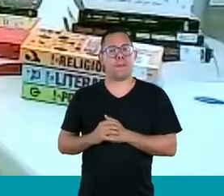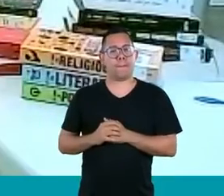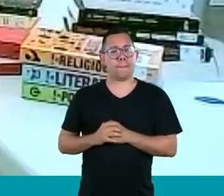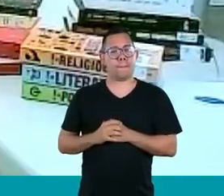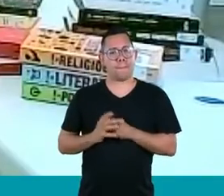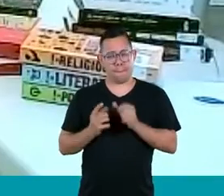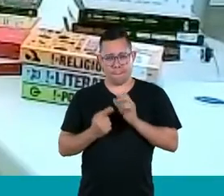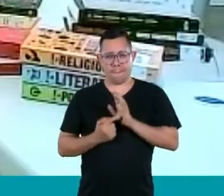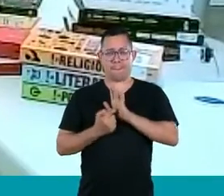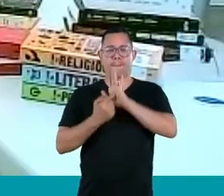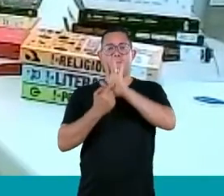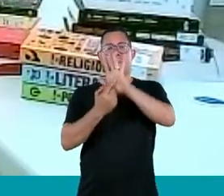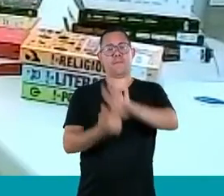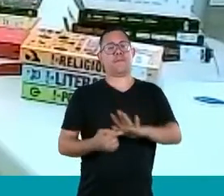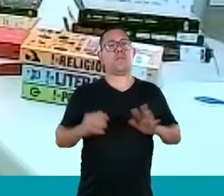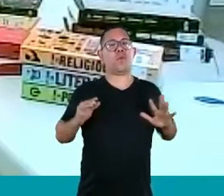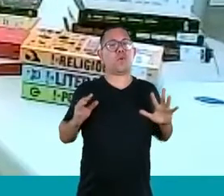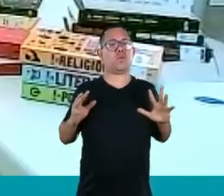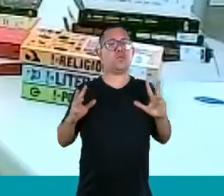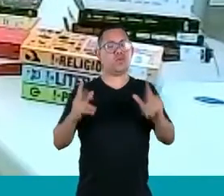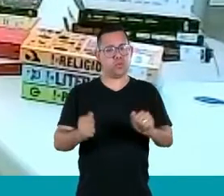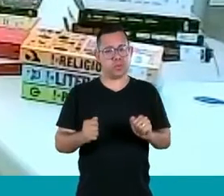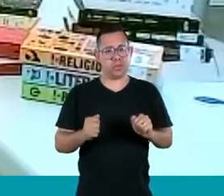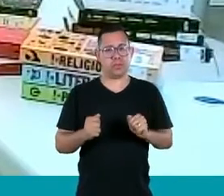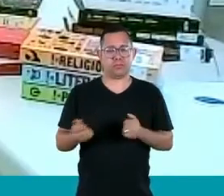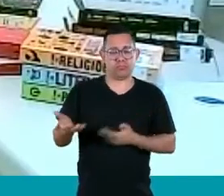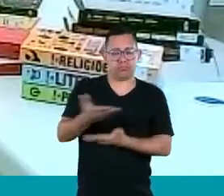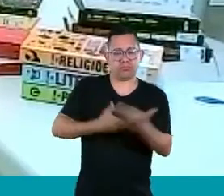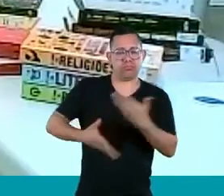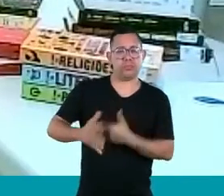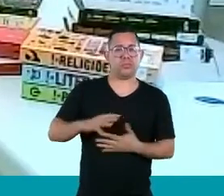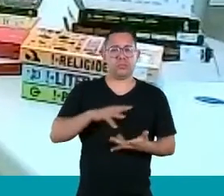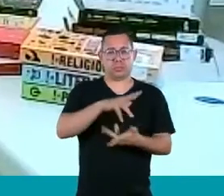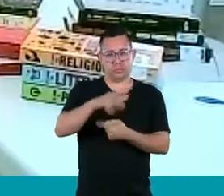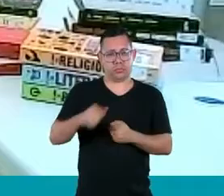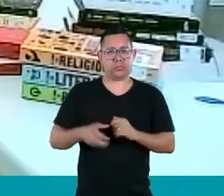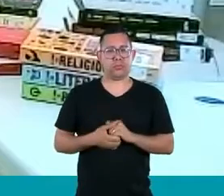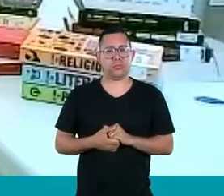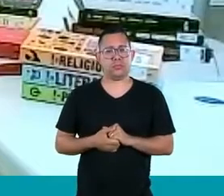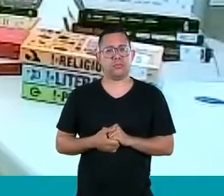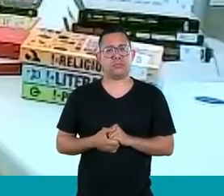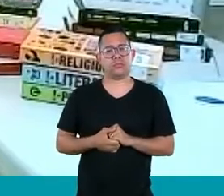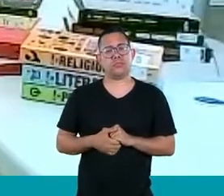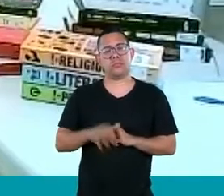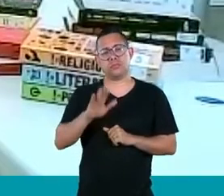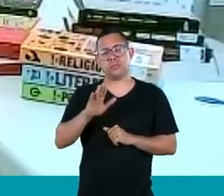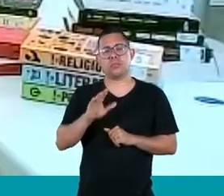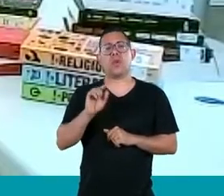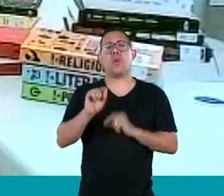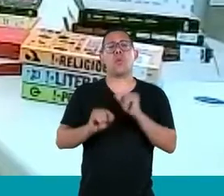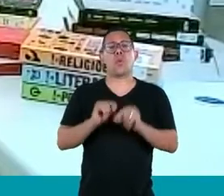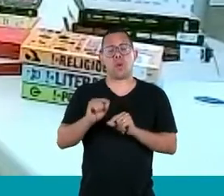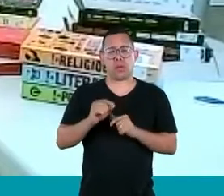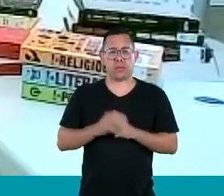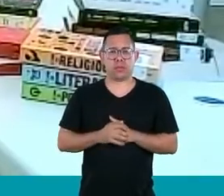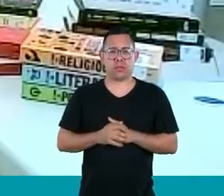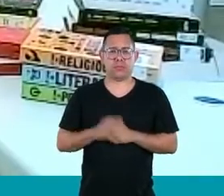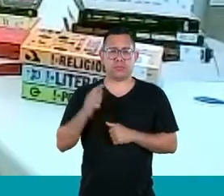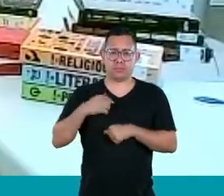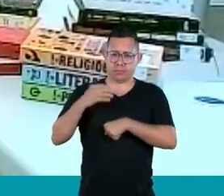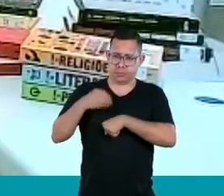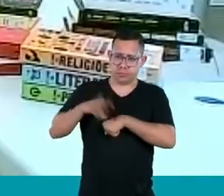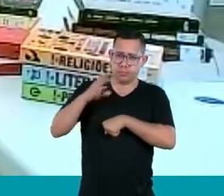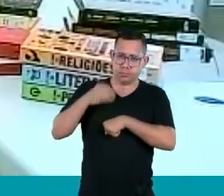em suas relações com o mundo e consigo mesmo. Então, onde eu quero chegar? Eu quero chegar aqui fazendo um